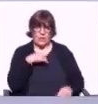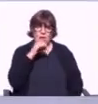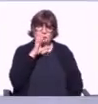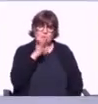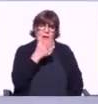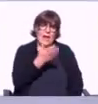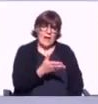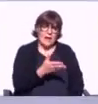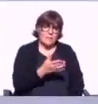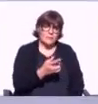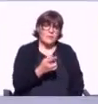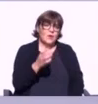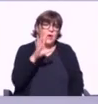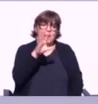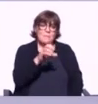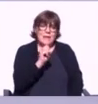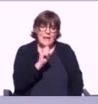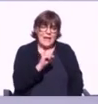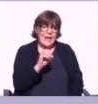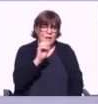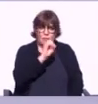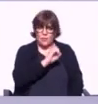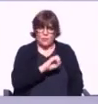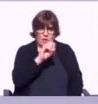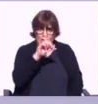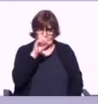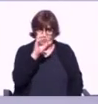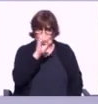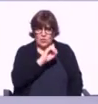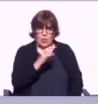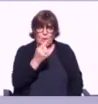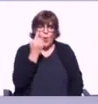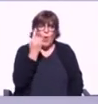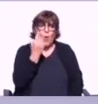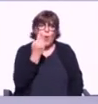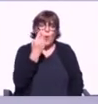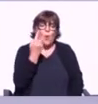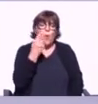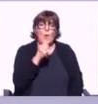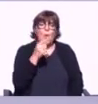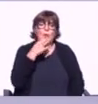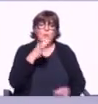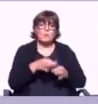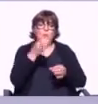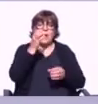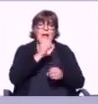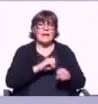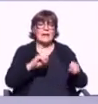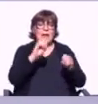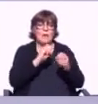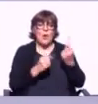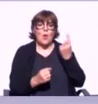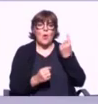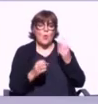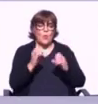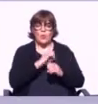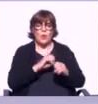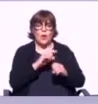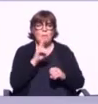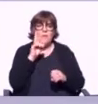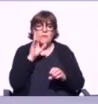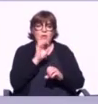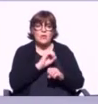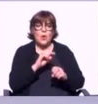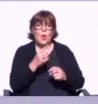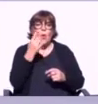este. Não foi apanhado, ou pelo menos não está nas fotografias, um único engenho pirotécnico. Um. Não há um para a amostra. Não